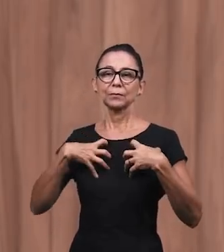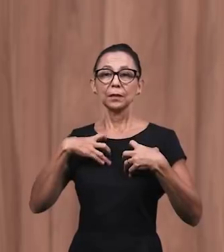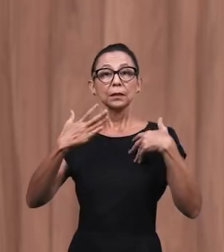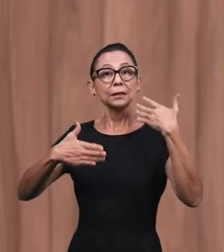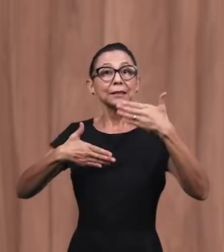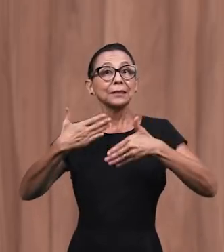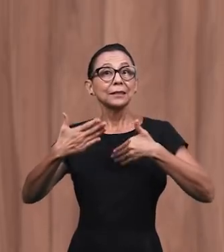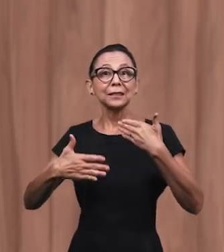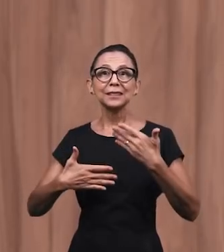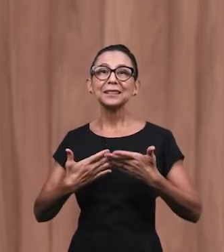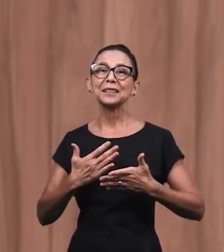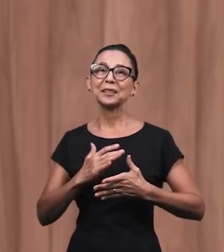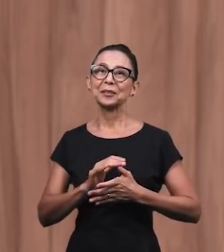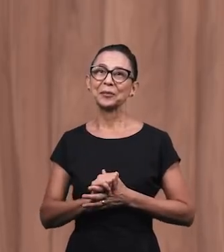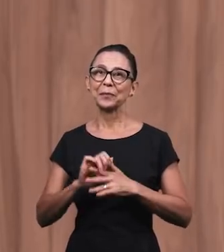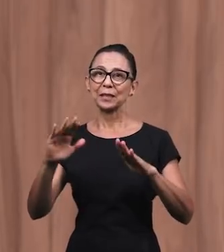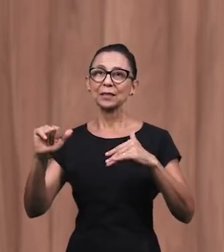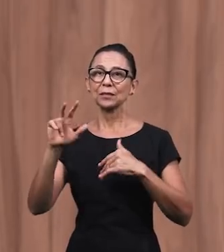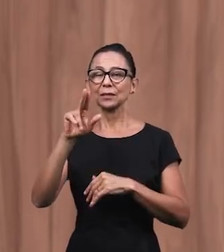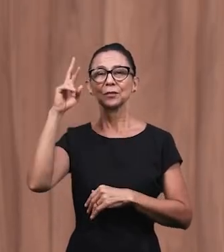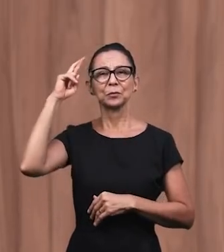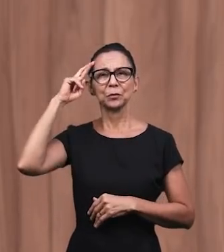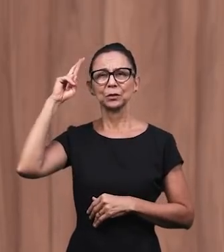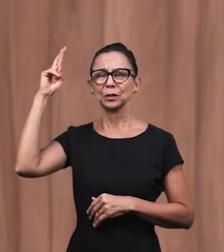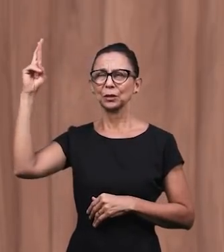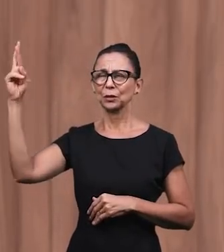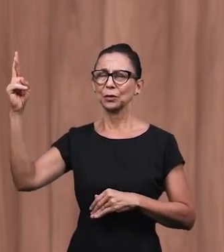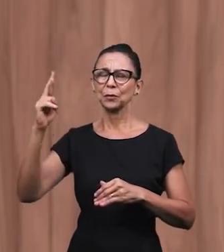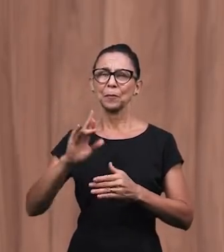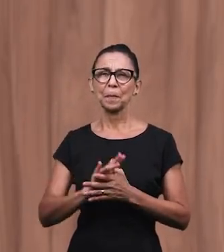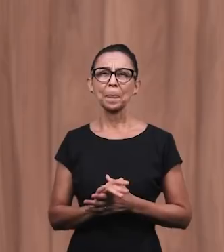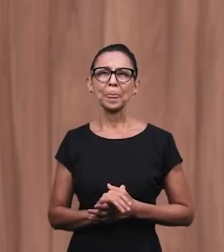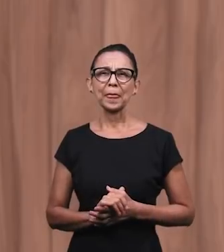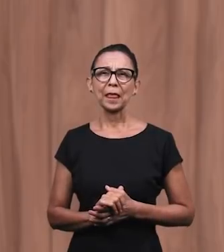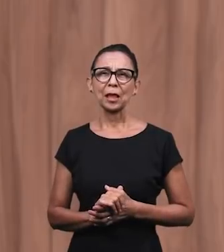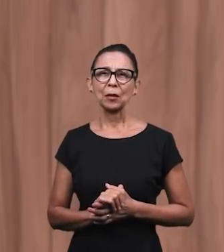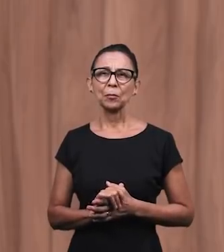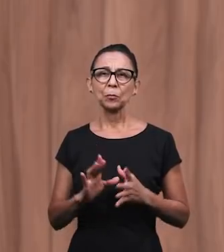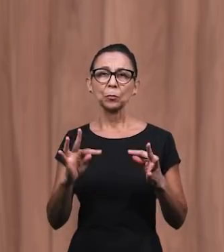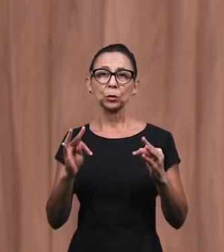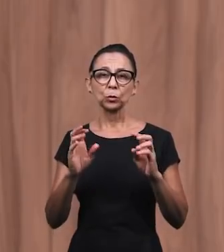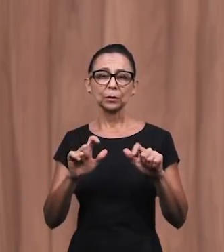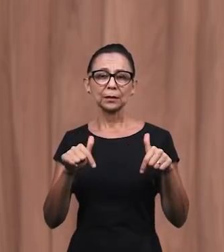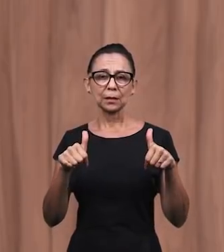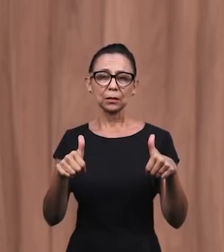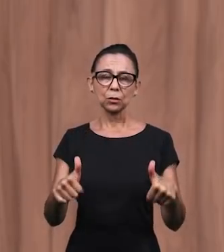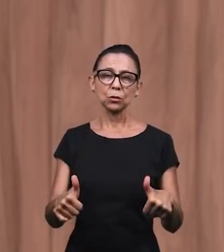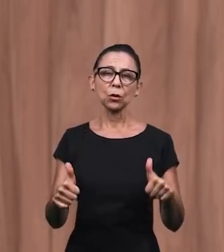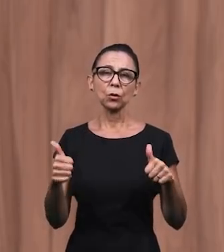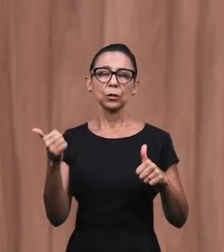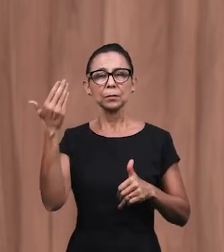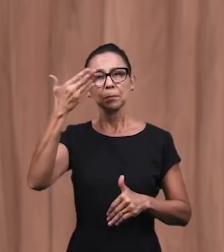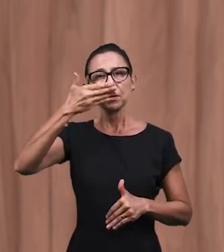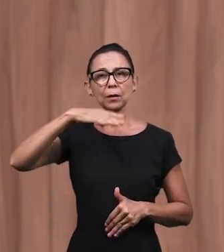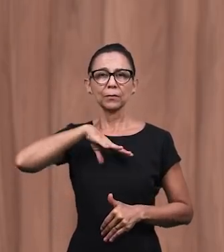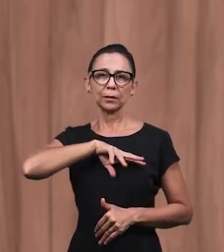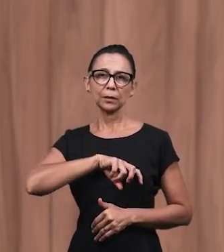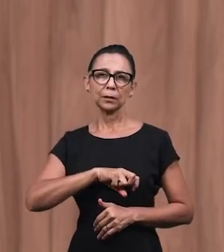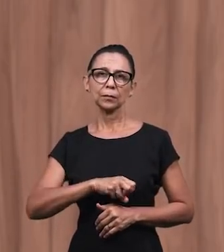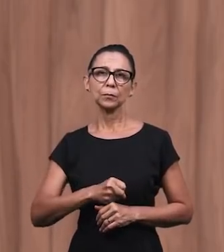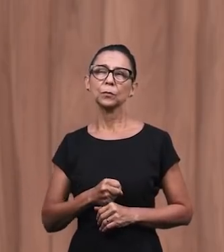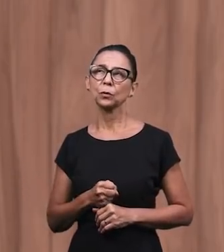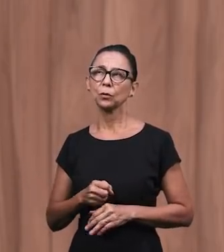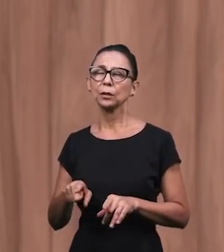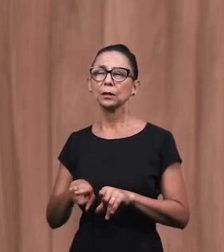presença. Bendito seja o Teu nome, por todos os Teus feitos, pelos atos de maravilhas, de amor e o cuidado do